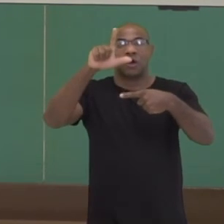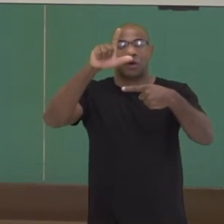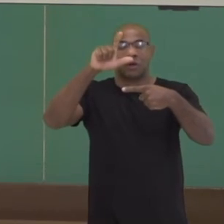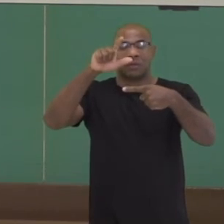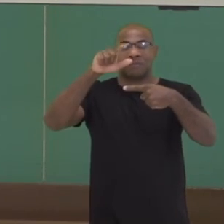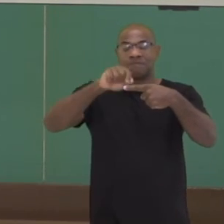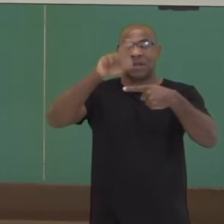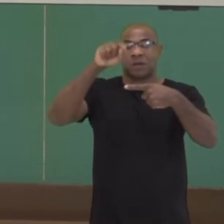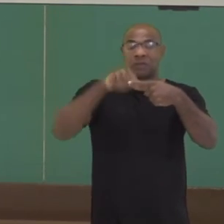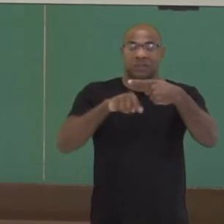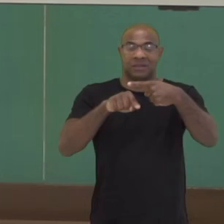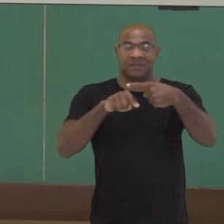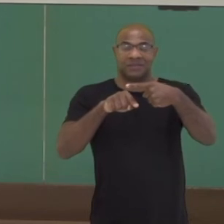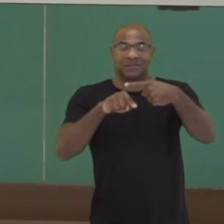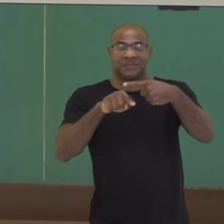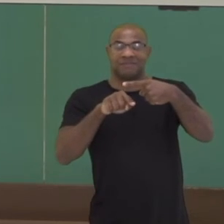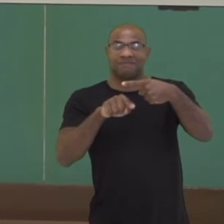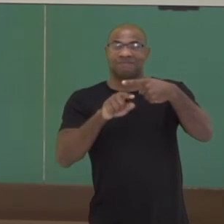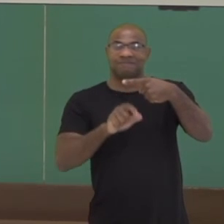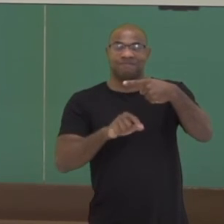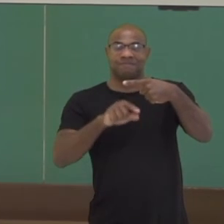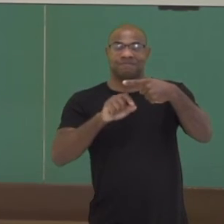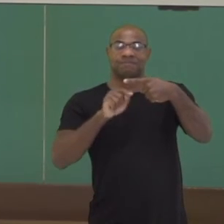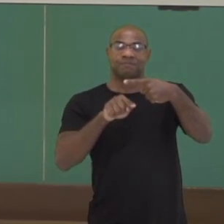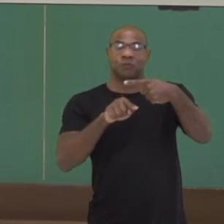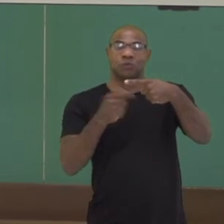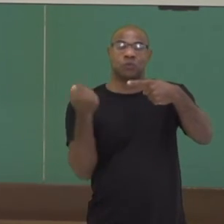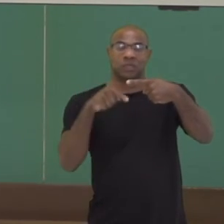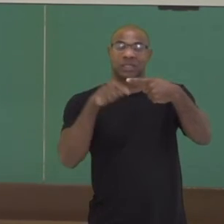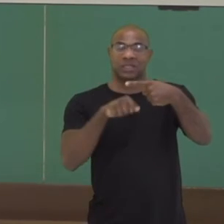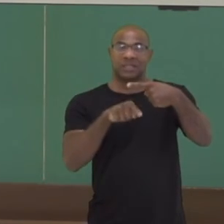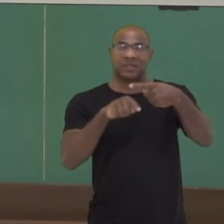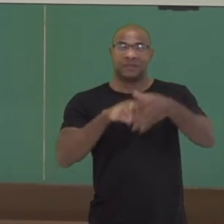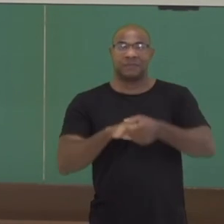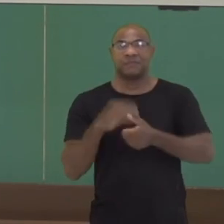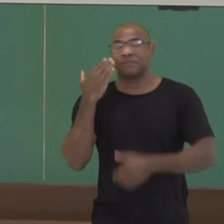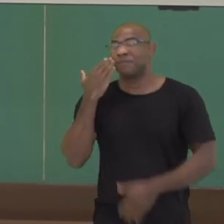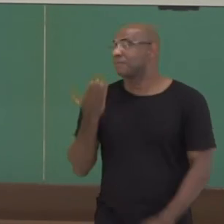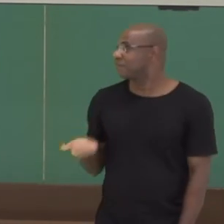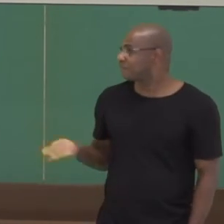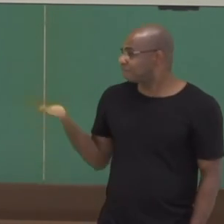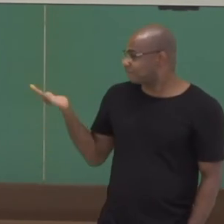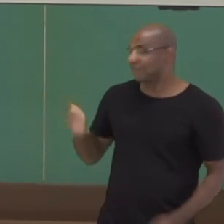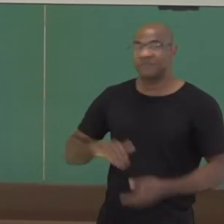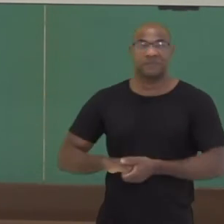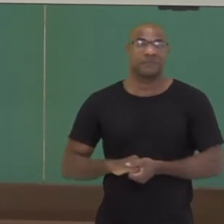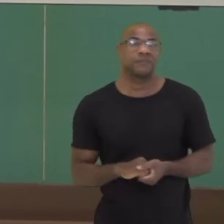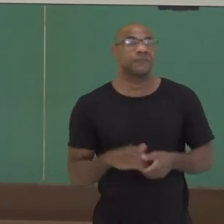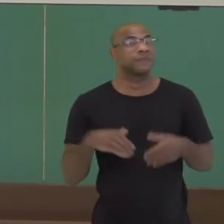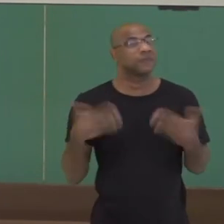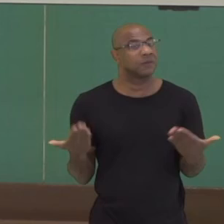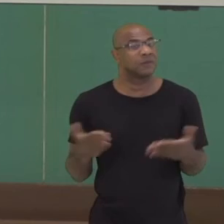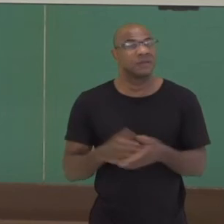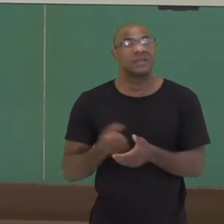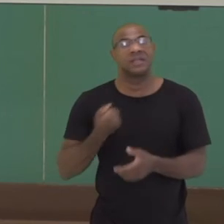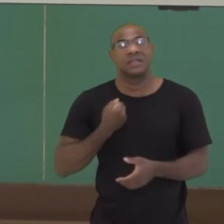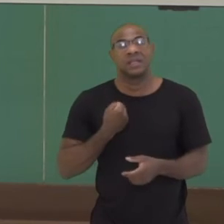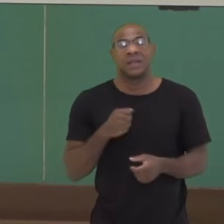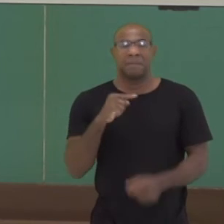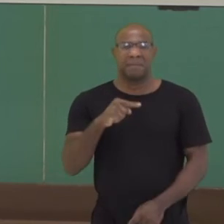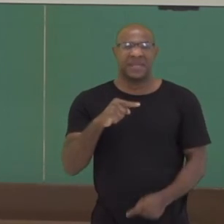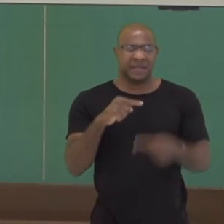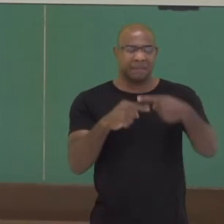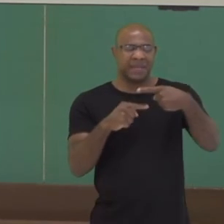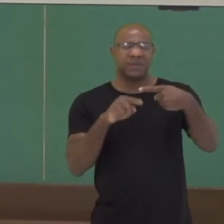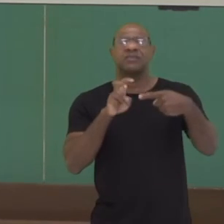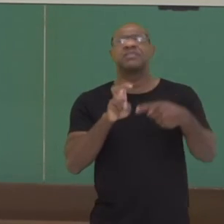menos 4. Menos 4 mais 1, menos 5 meios. Poxa, se eu pegar o menos 5 e